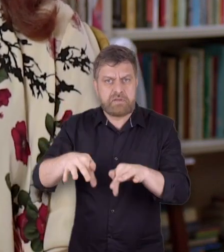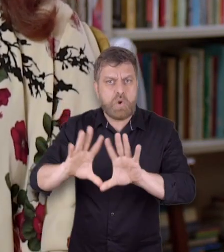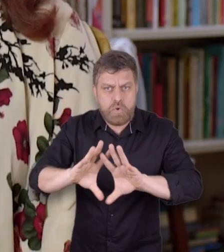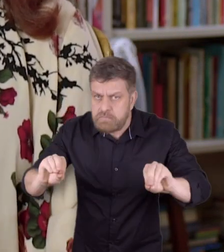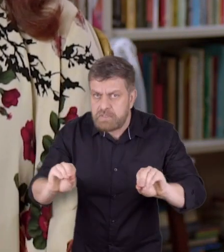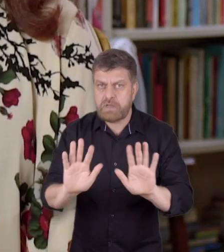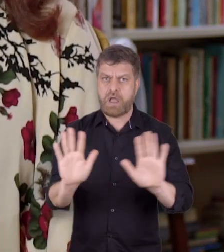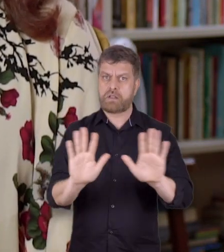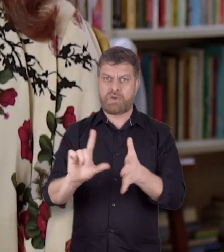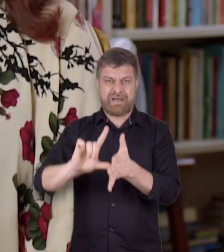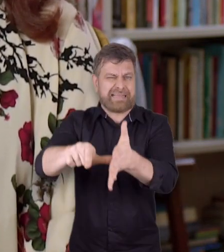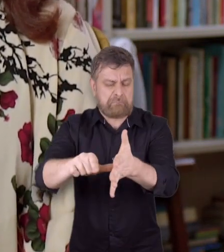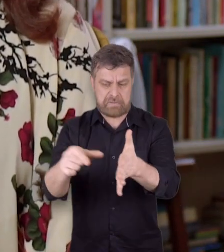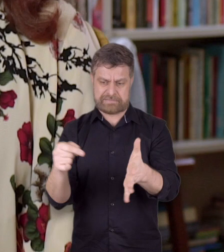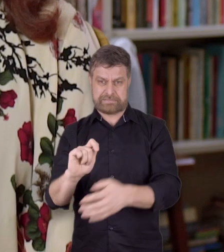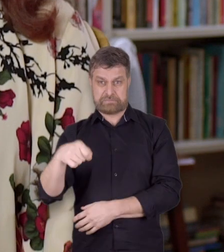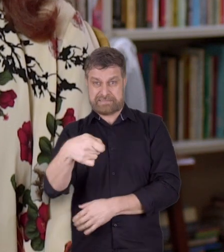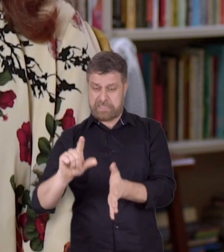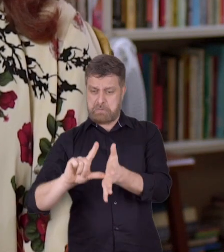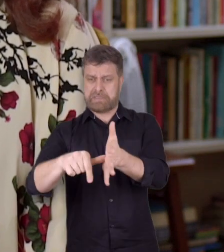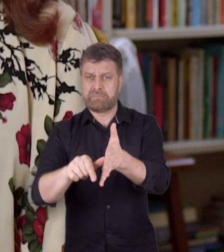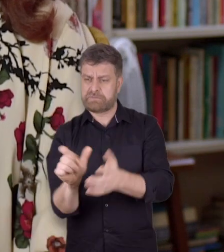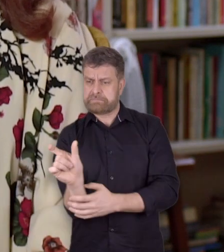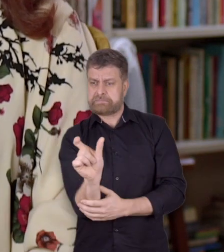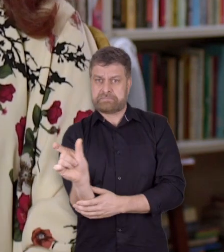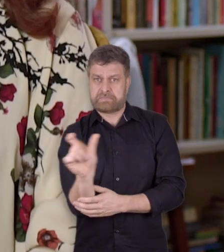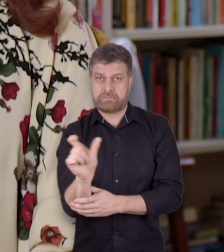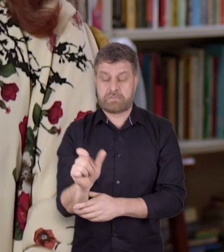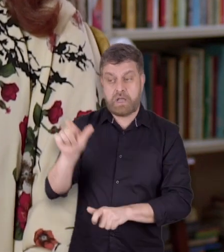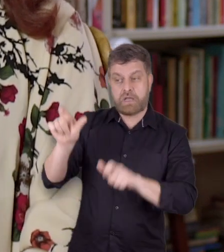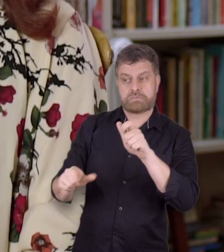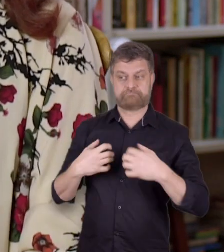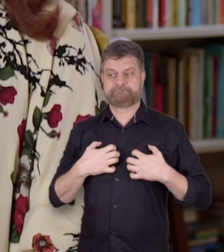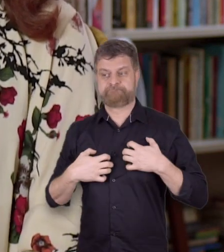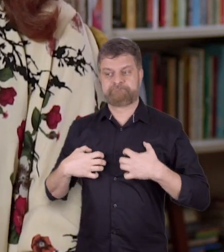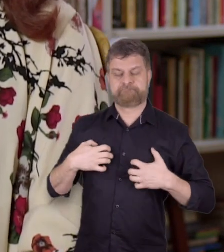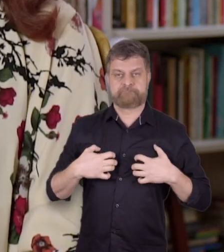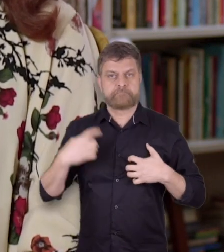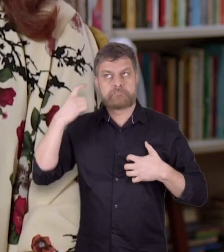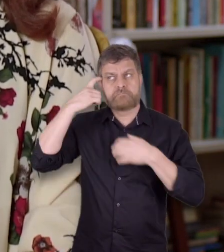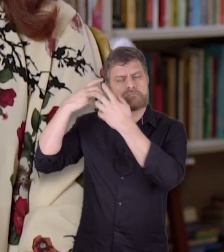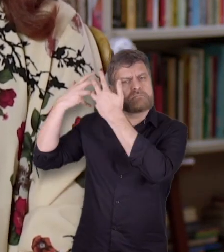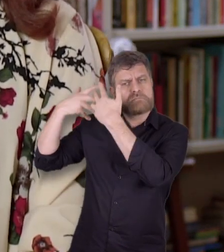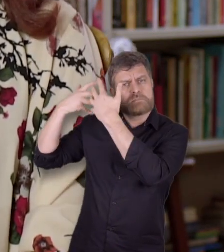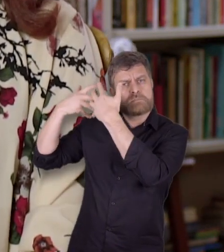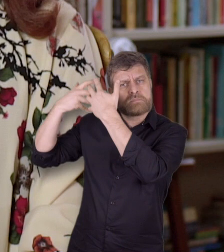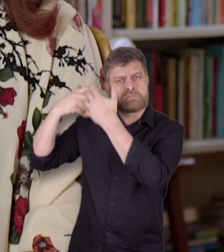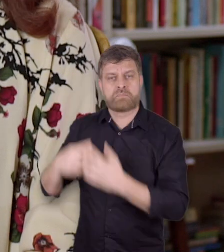seu desaparecimento, pós, não é? Que a palavra pós pode levar a gente